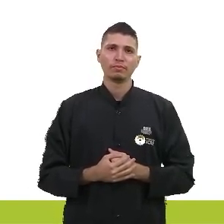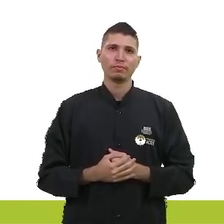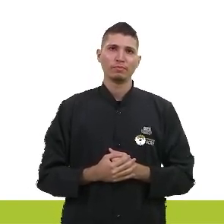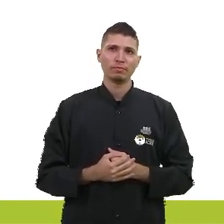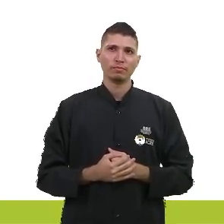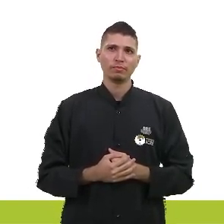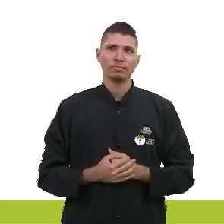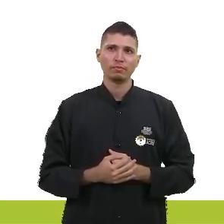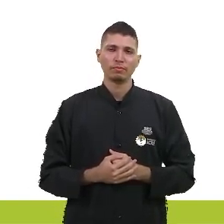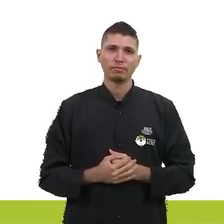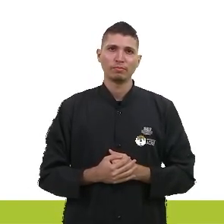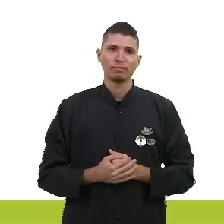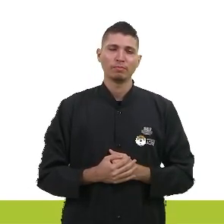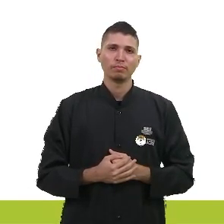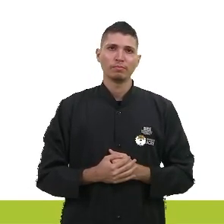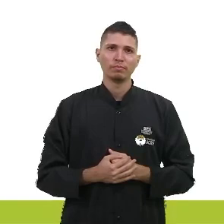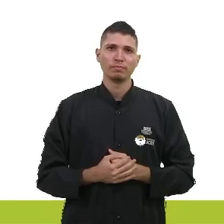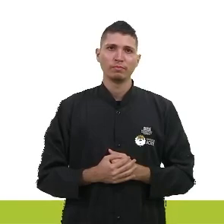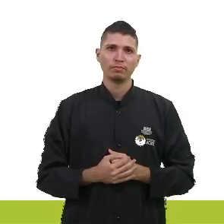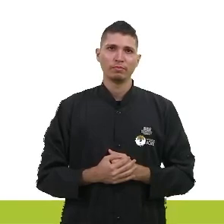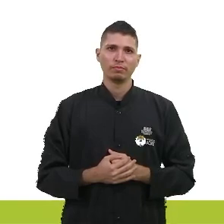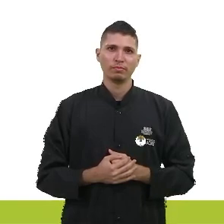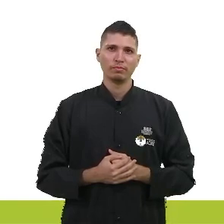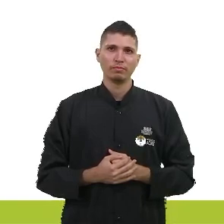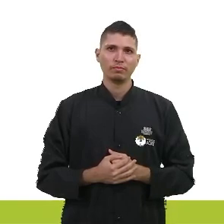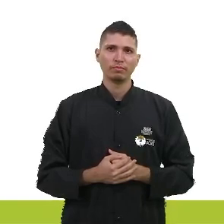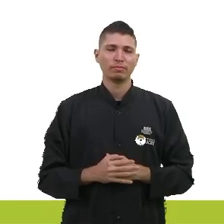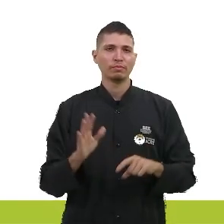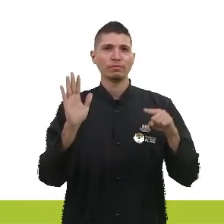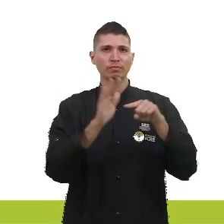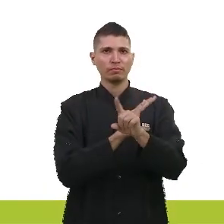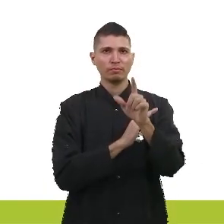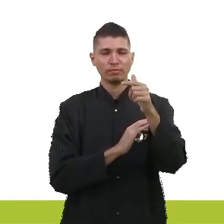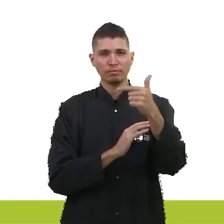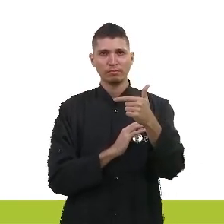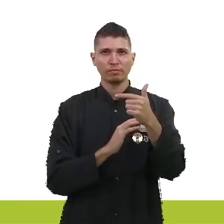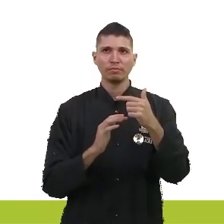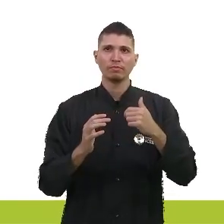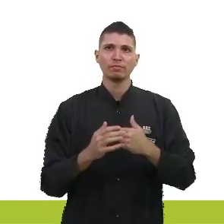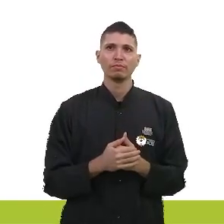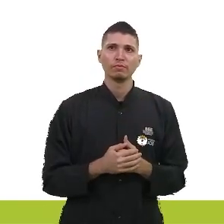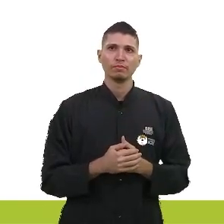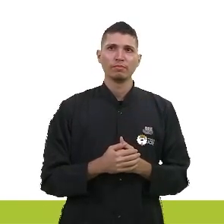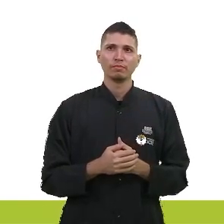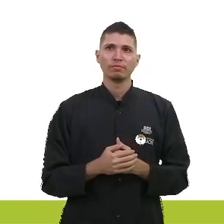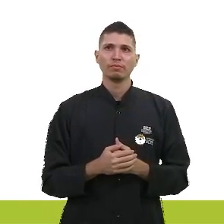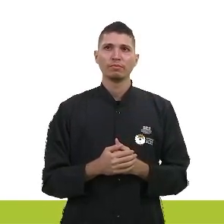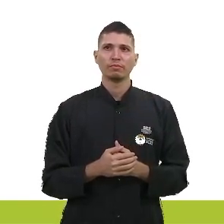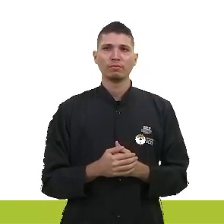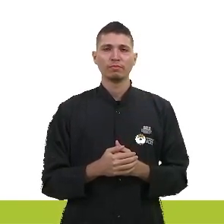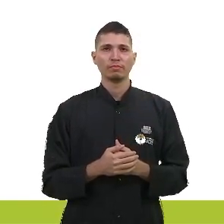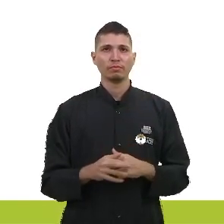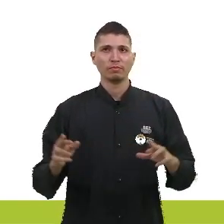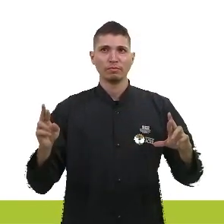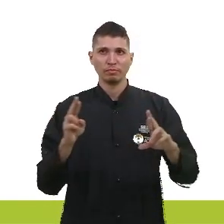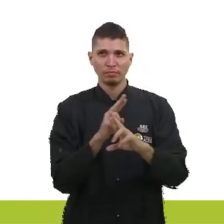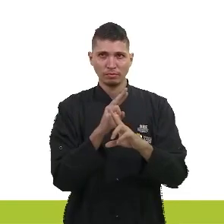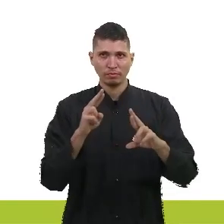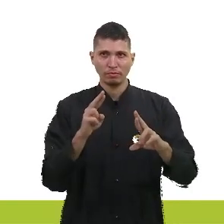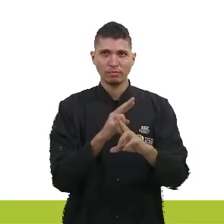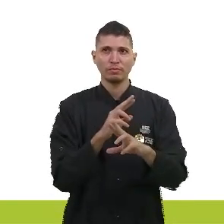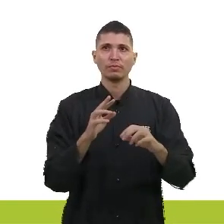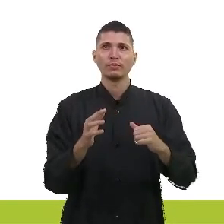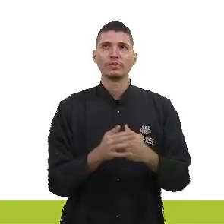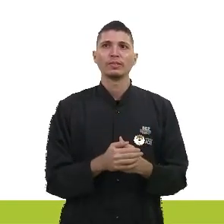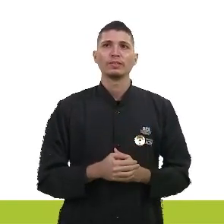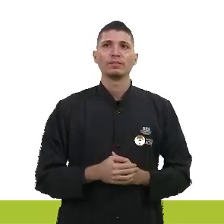Bom, vamos lá então para a segunda questão. A respeito da definição da primeira lei de Newton, olha